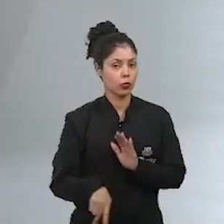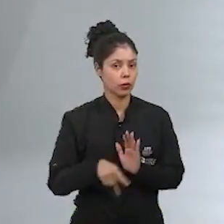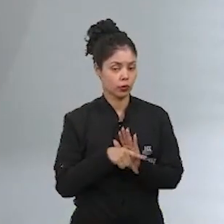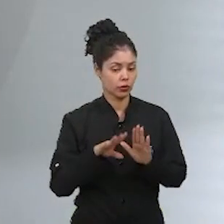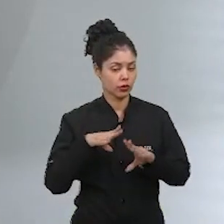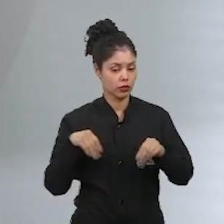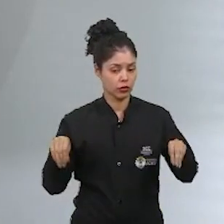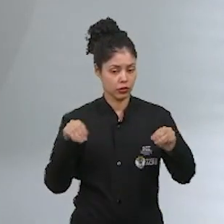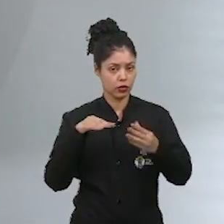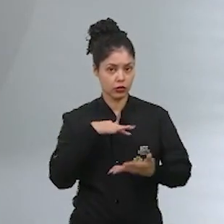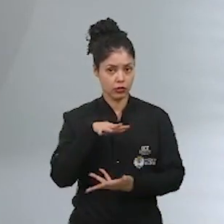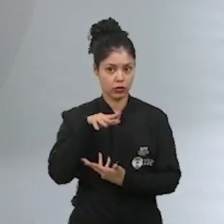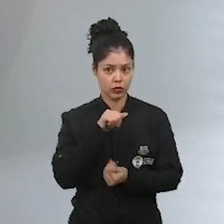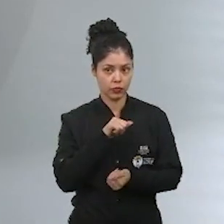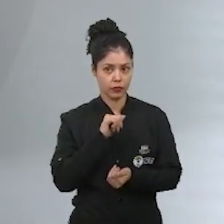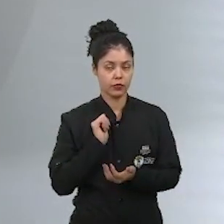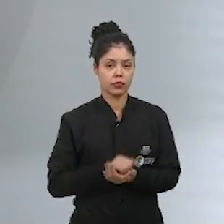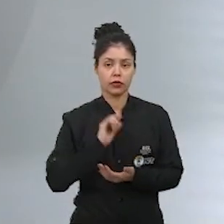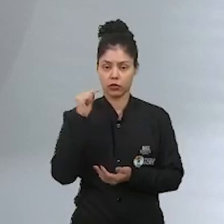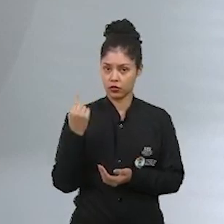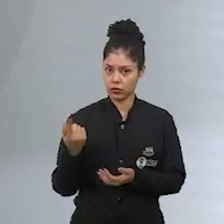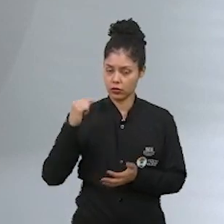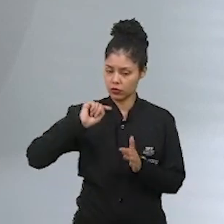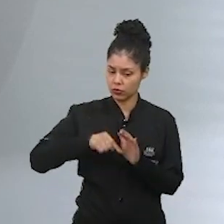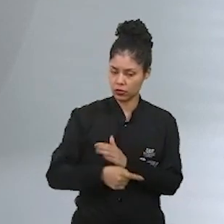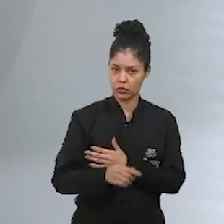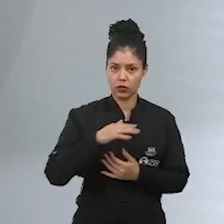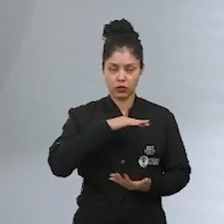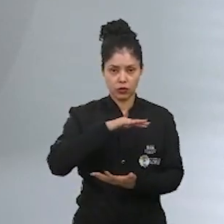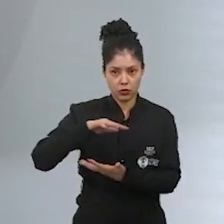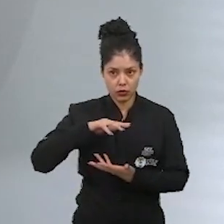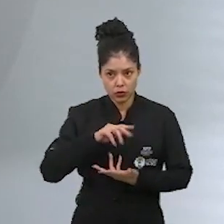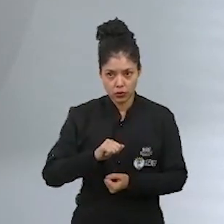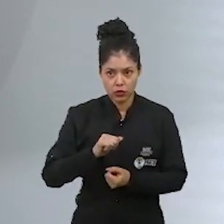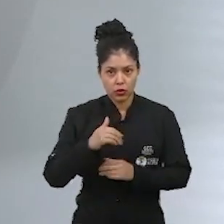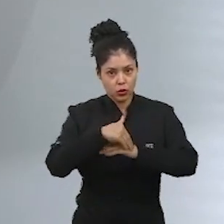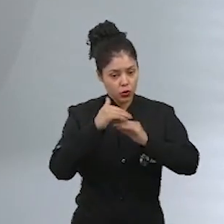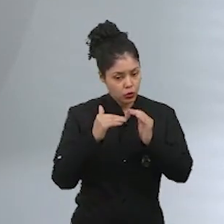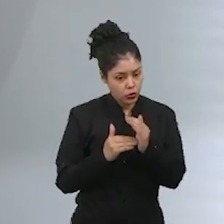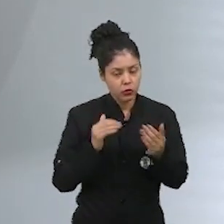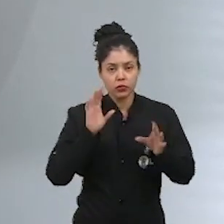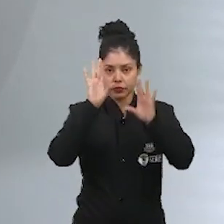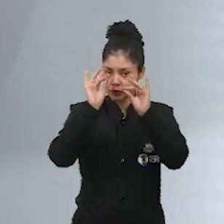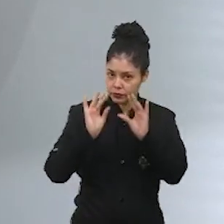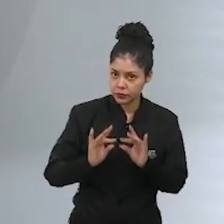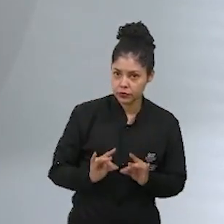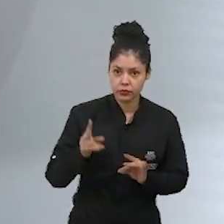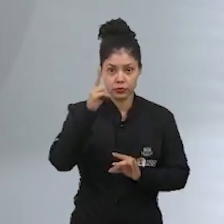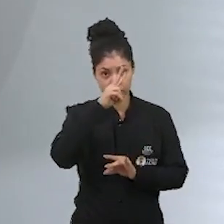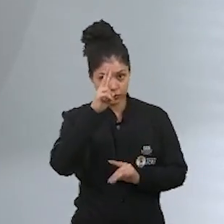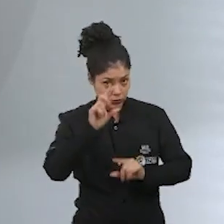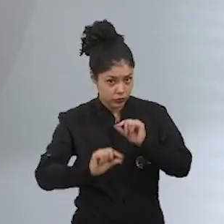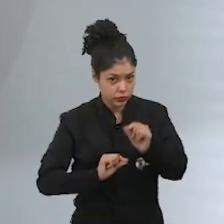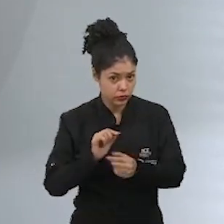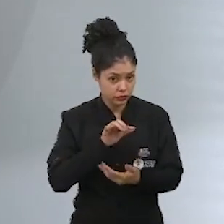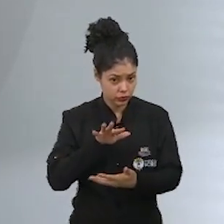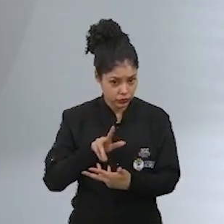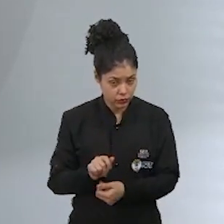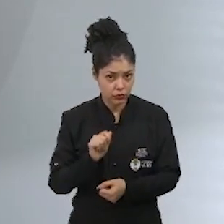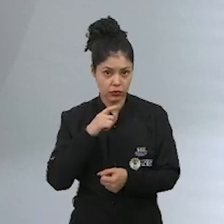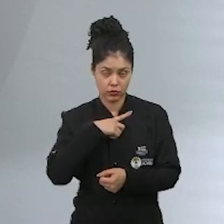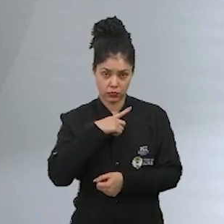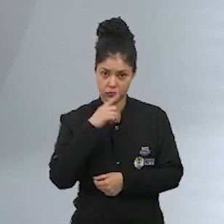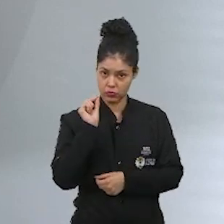Terra. Sabemos que lá no interior da Terra acontece toda uma dinâmica. Lembrem que a Terra